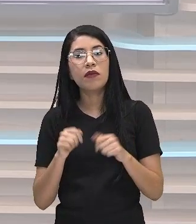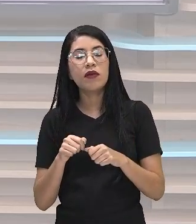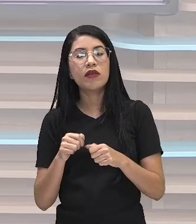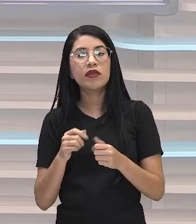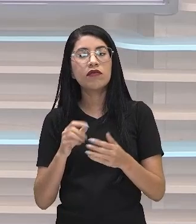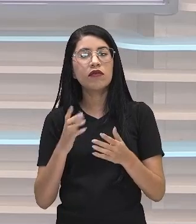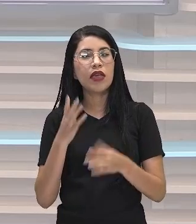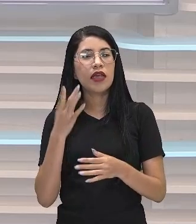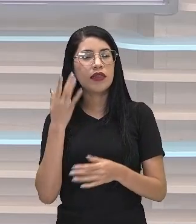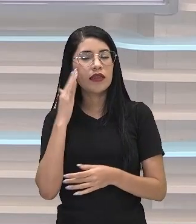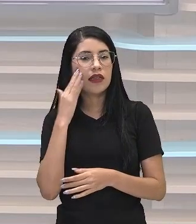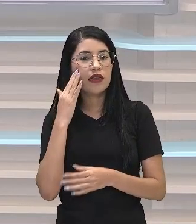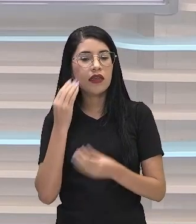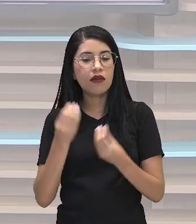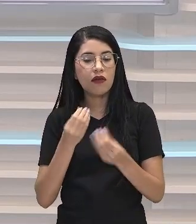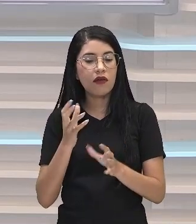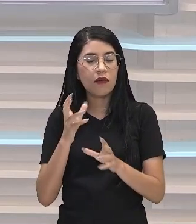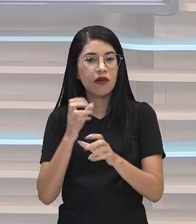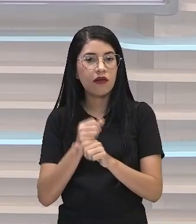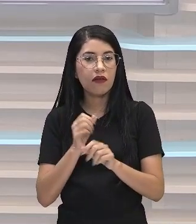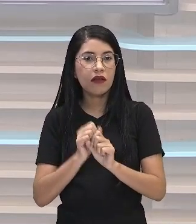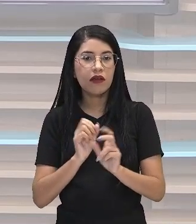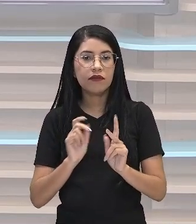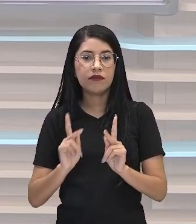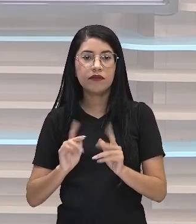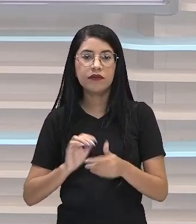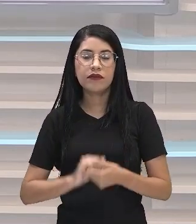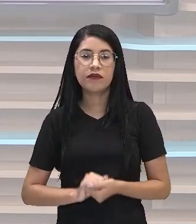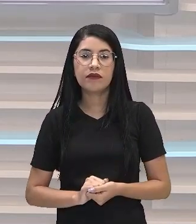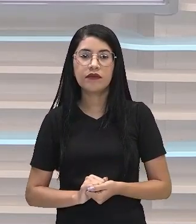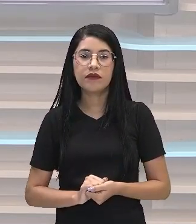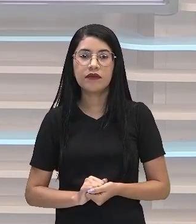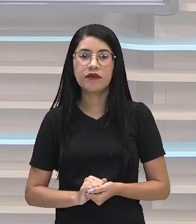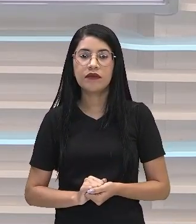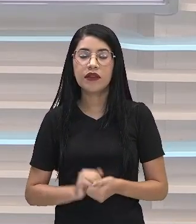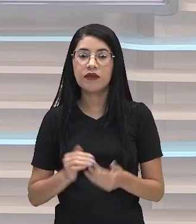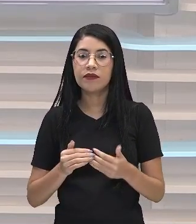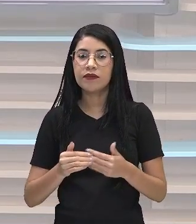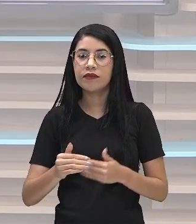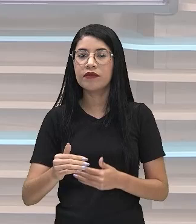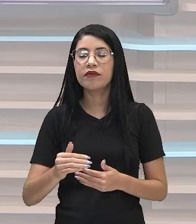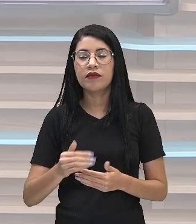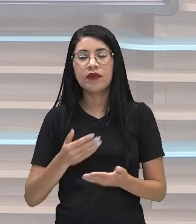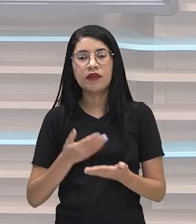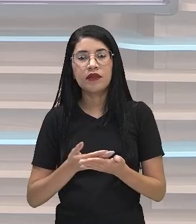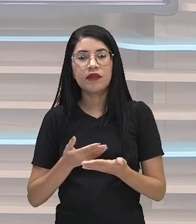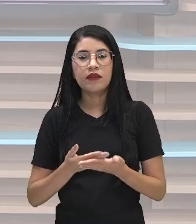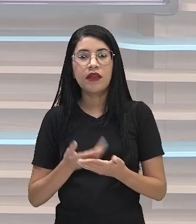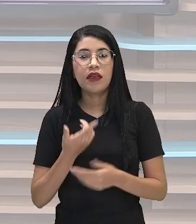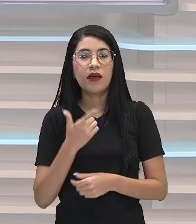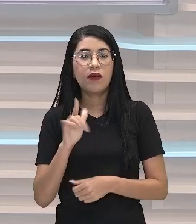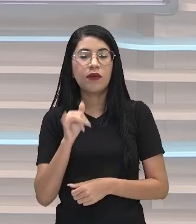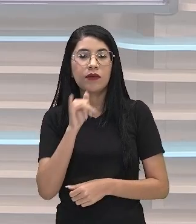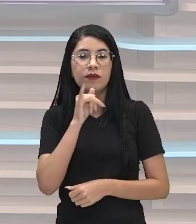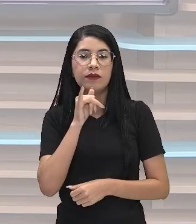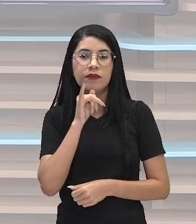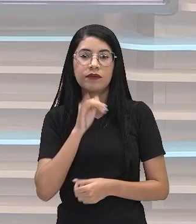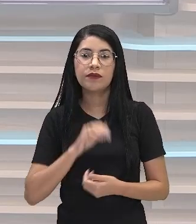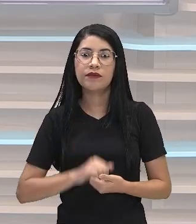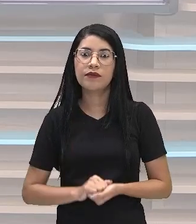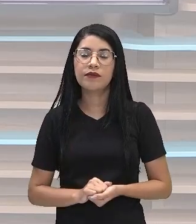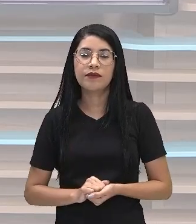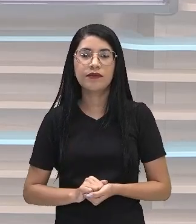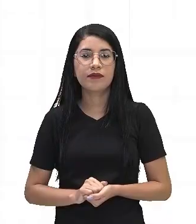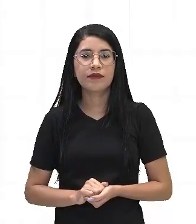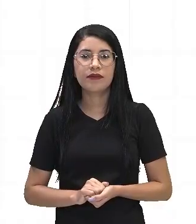ideia que a gente vai utilizar para resolver a questão, certo? Então, vamos continuar aqui a aula e vamos ver mais um exemplo envolvendo o volume